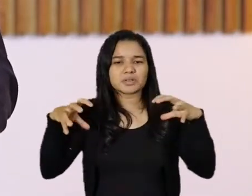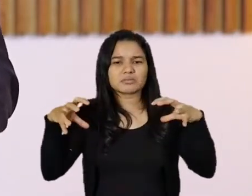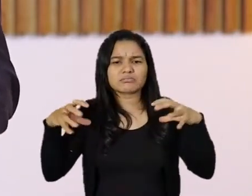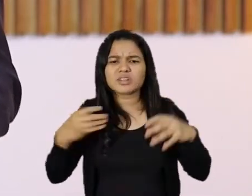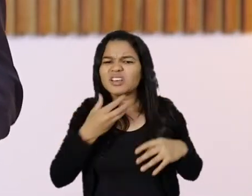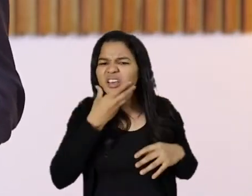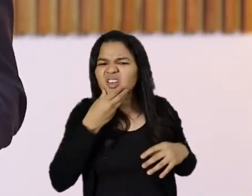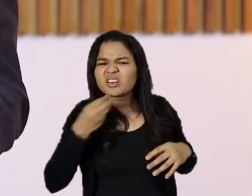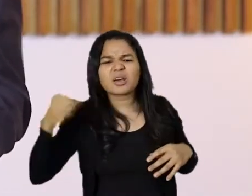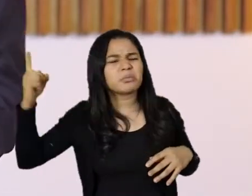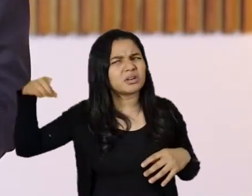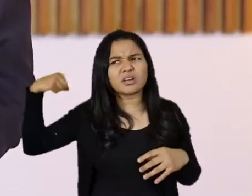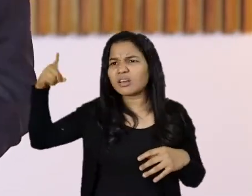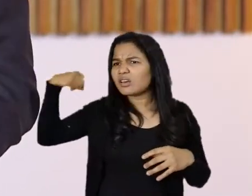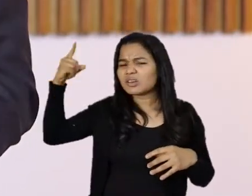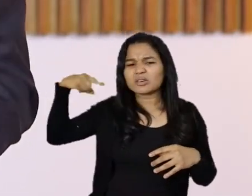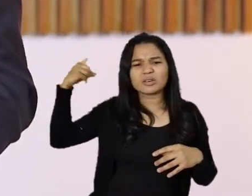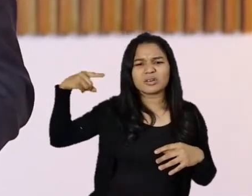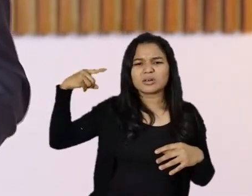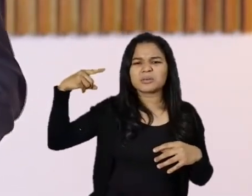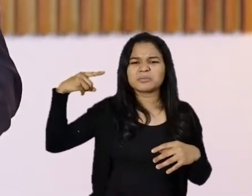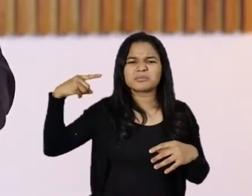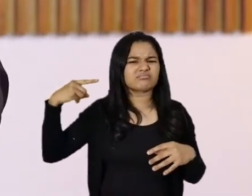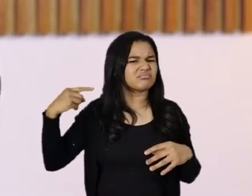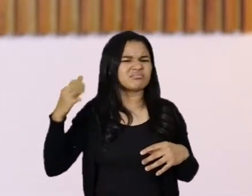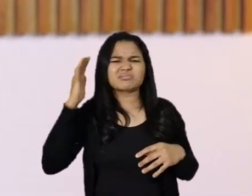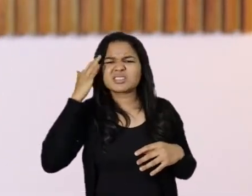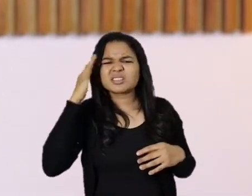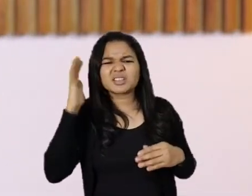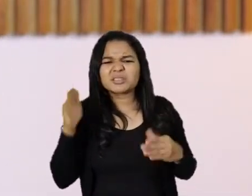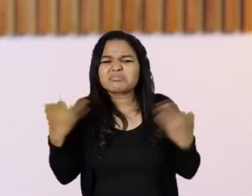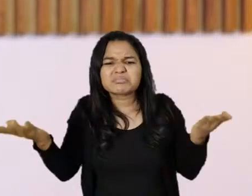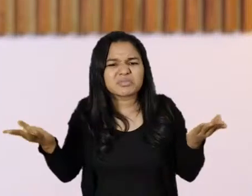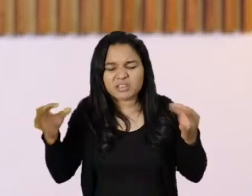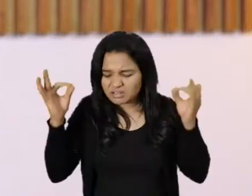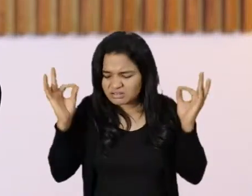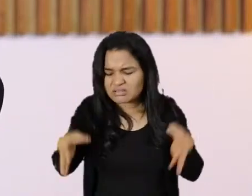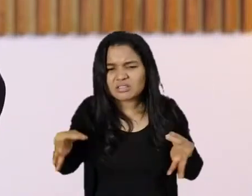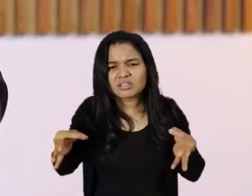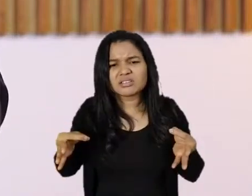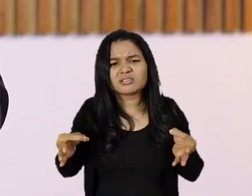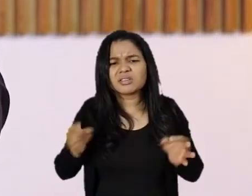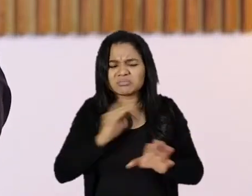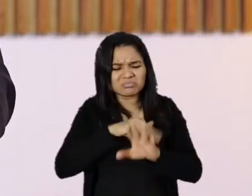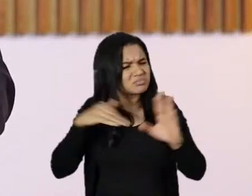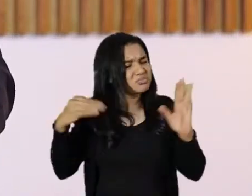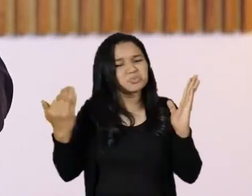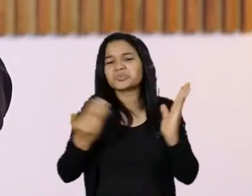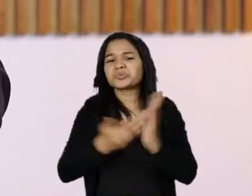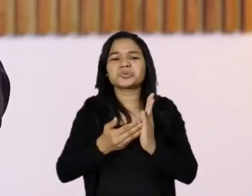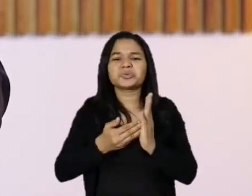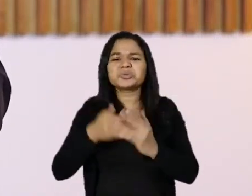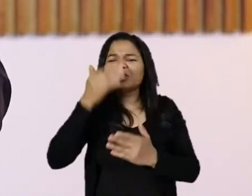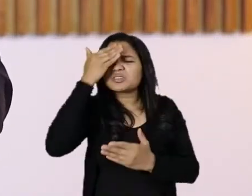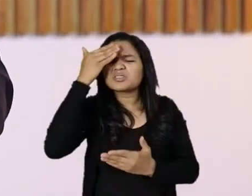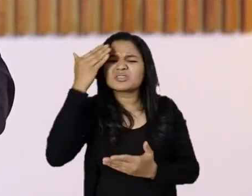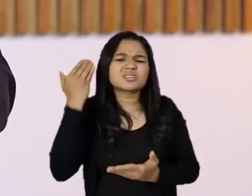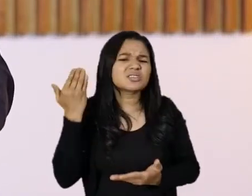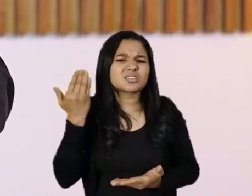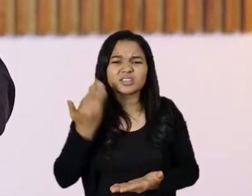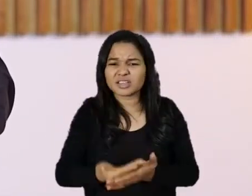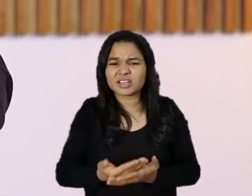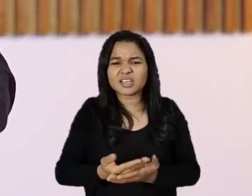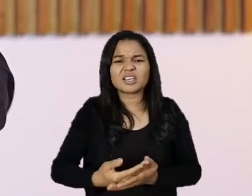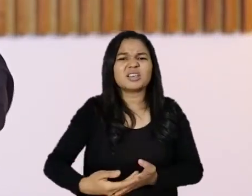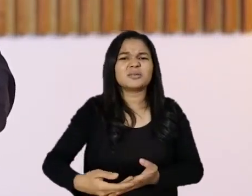estaria com razão e tudo aquilo que nós cremos, as evidências científicas, tudo isso que nós entendemos até